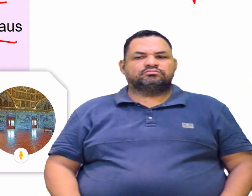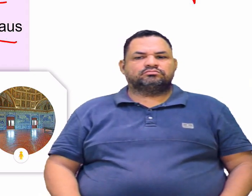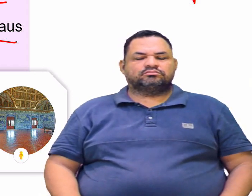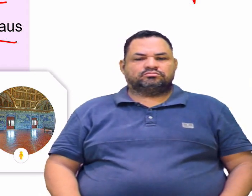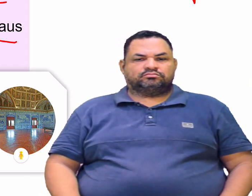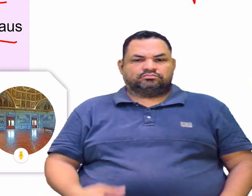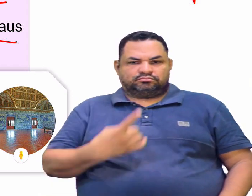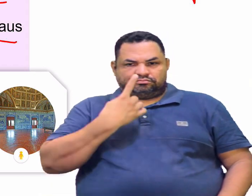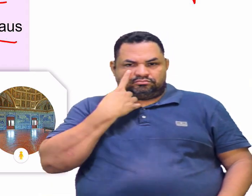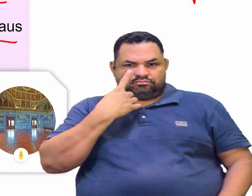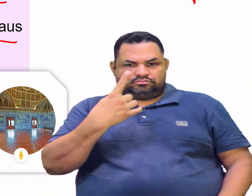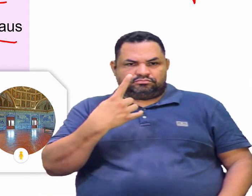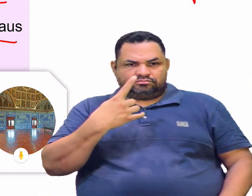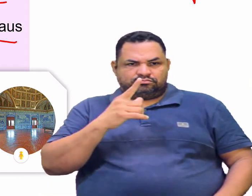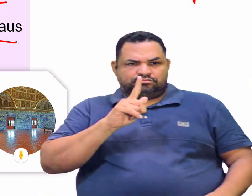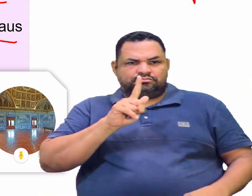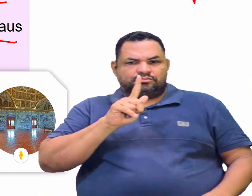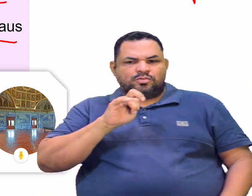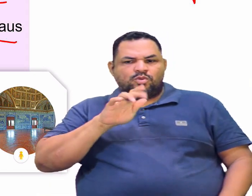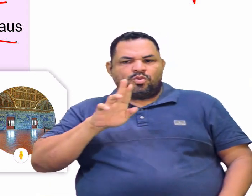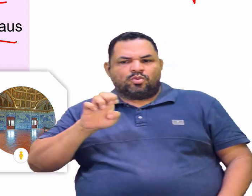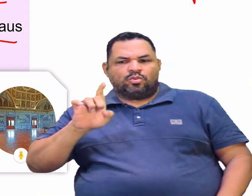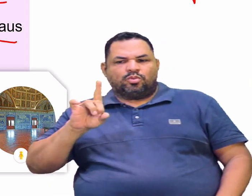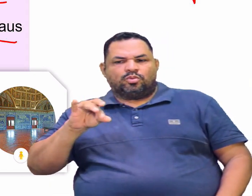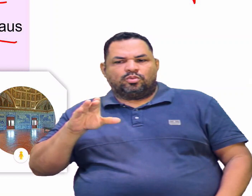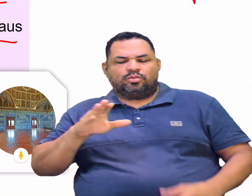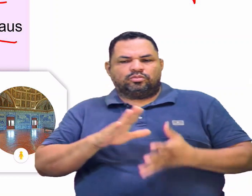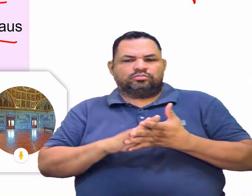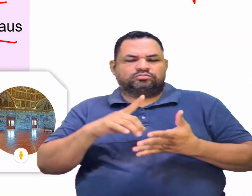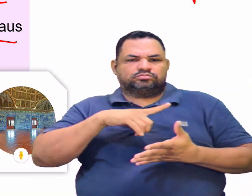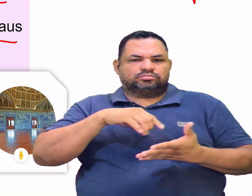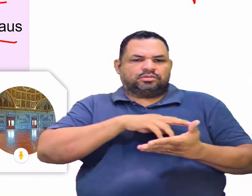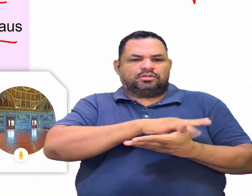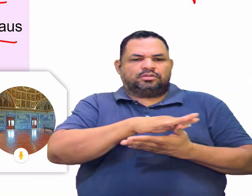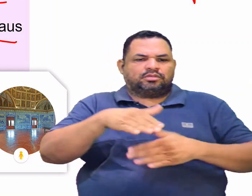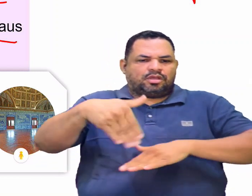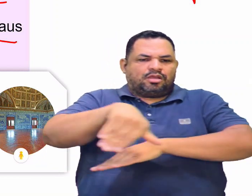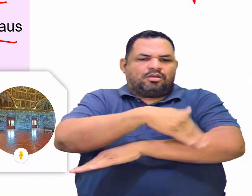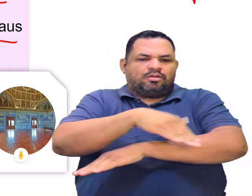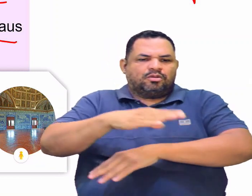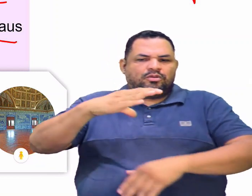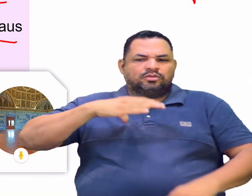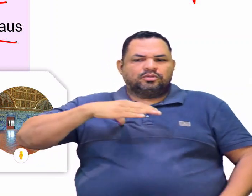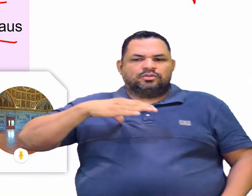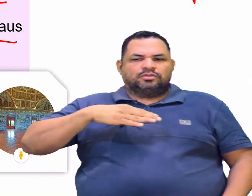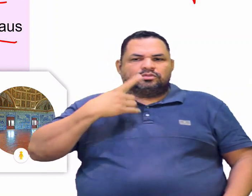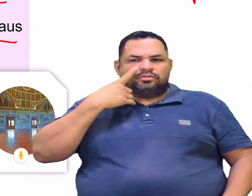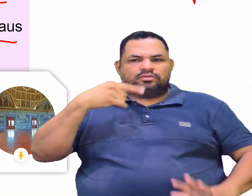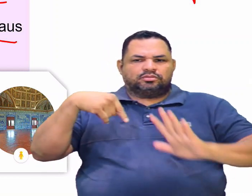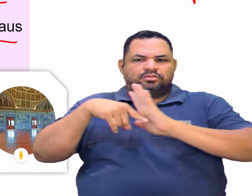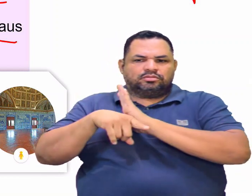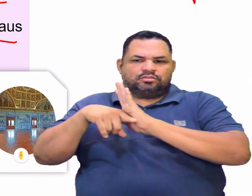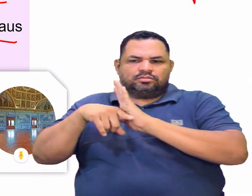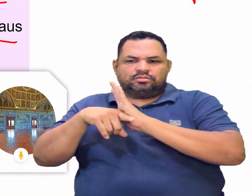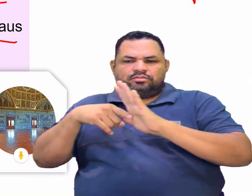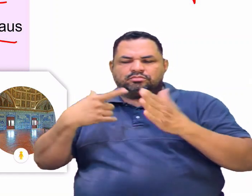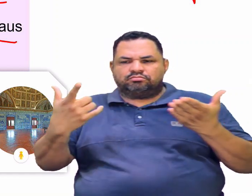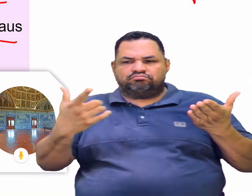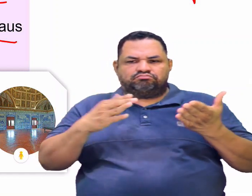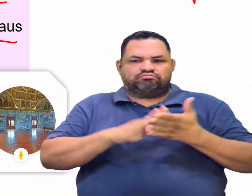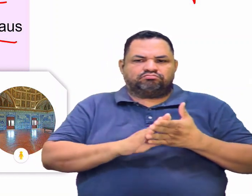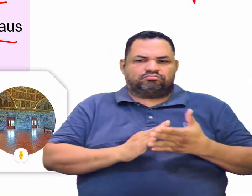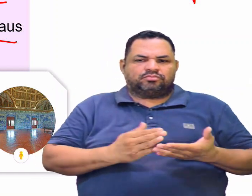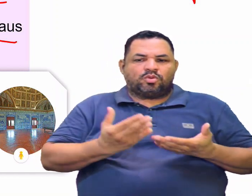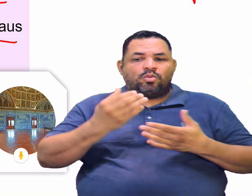vê através do Google Terra, nós vemos as ruas, né, das cidades. Você pode pesquisar, até mesmo o